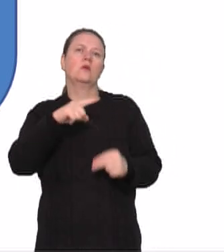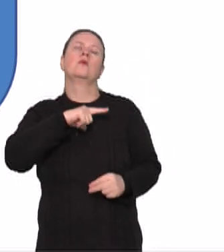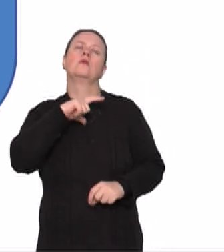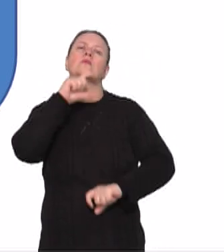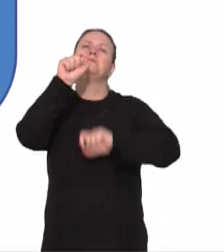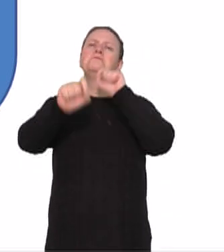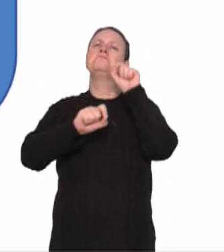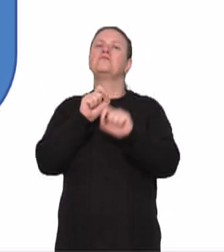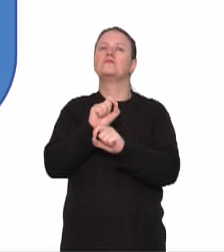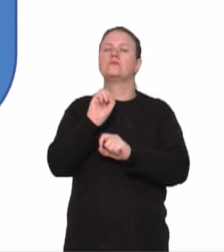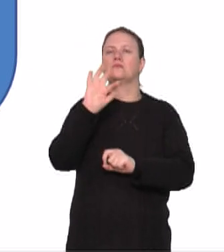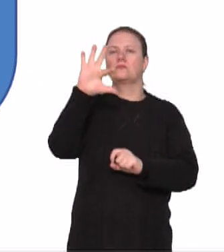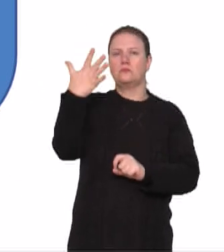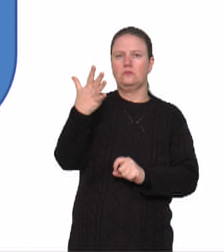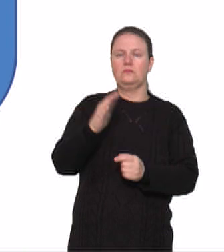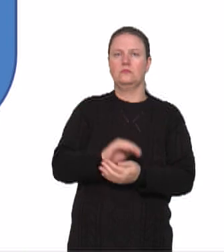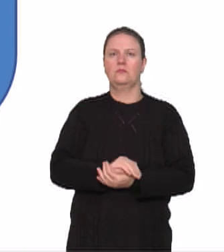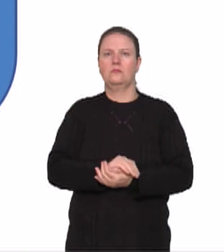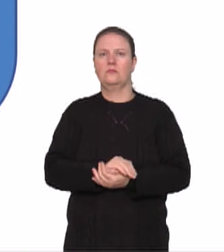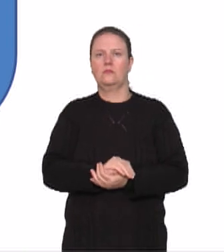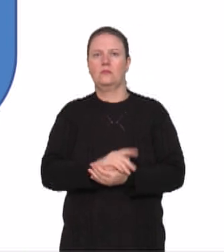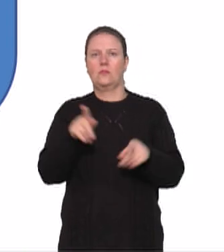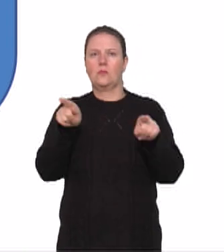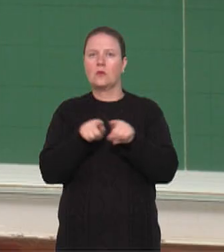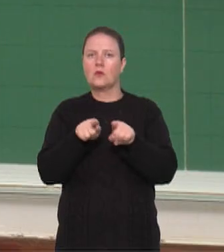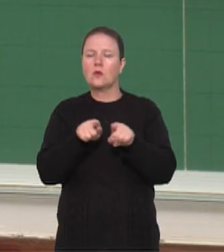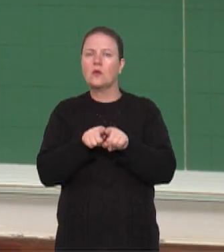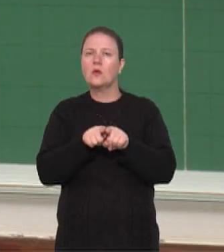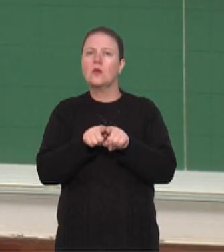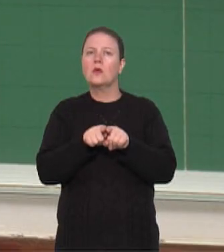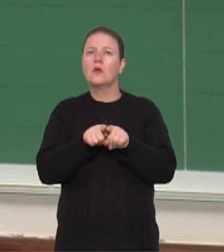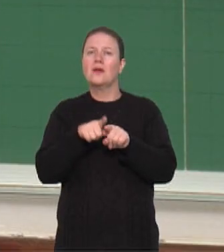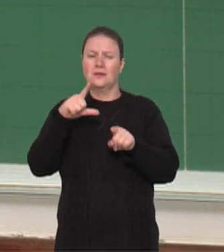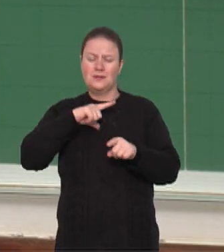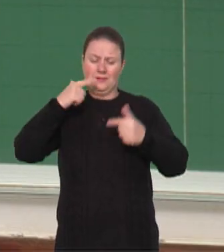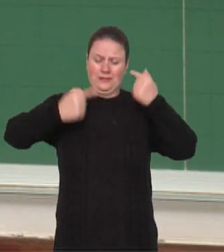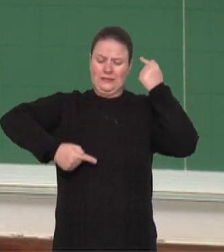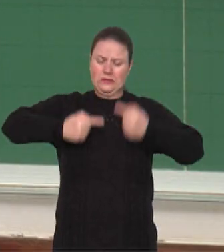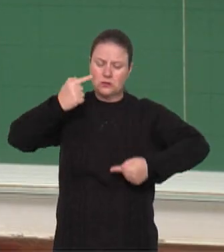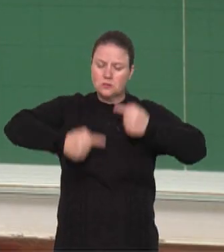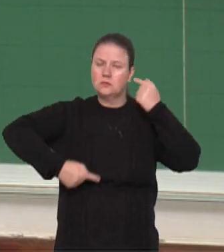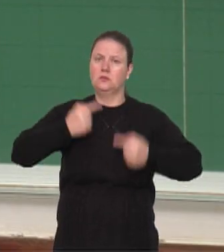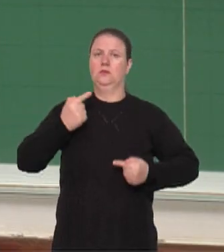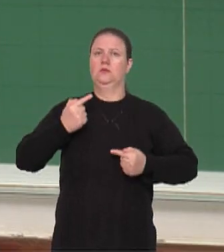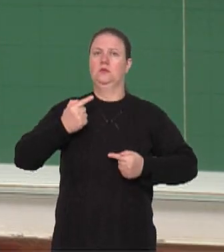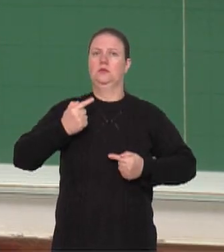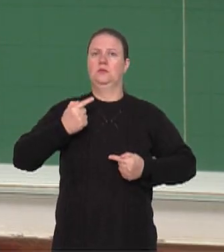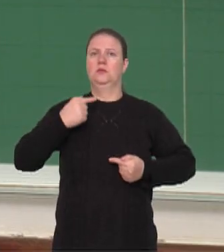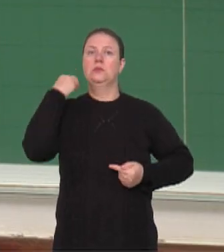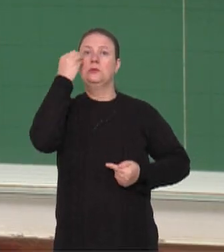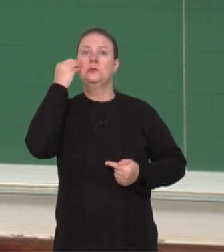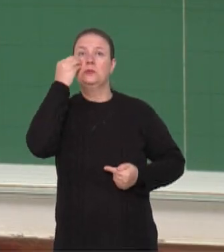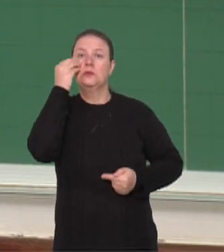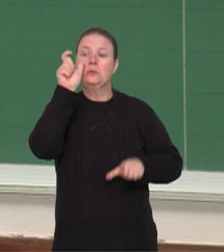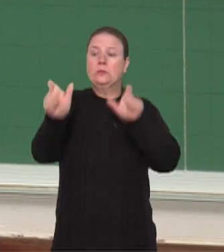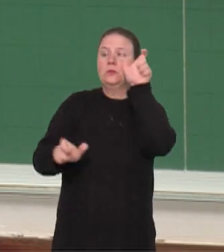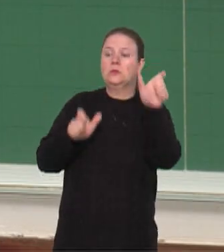dos acontecimentos, né, do enredo, que são os acontecimentos, tem um conflito a ser vivido pelos